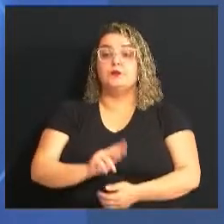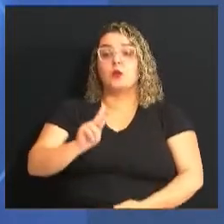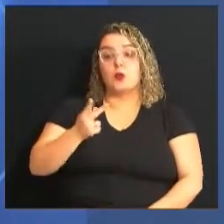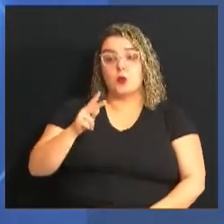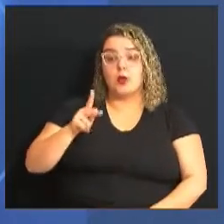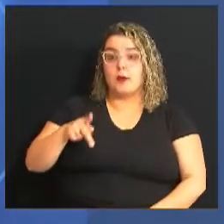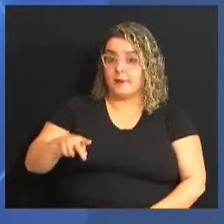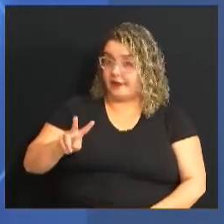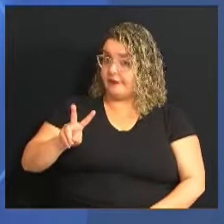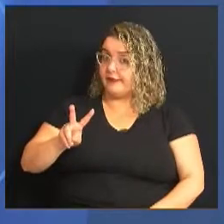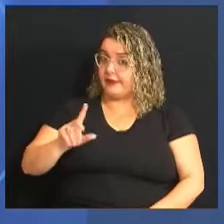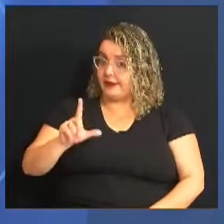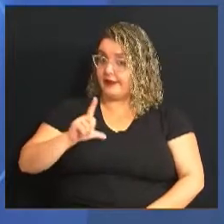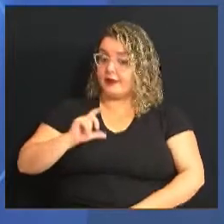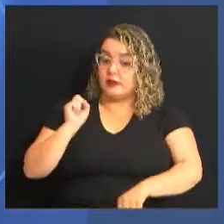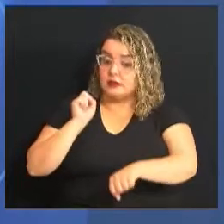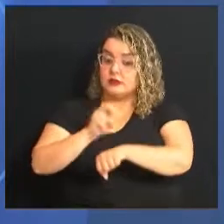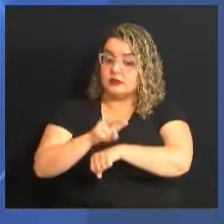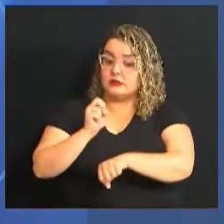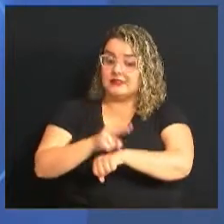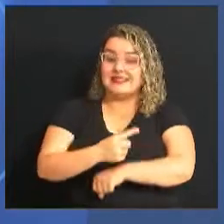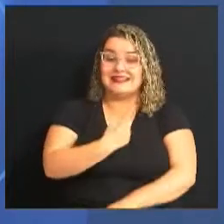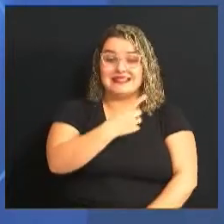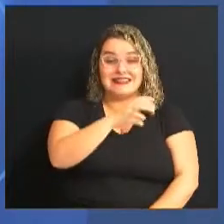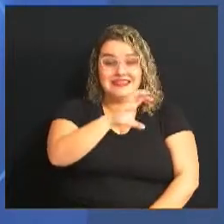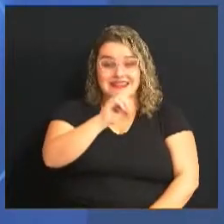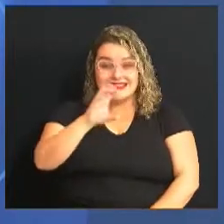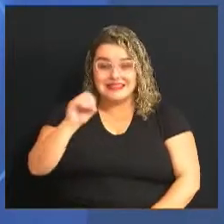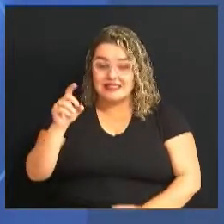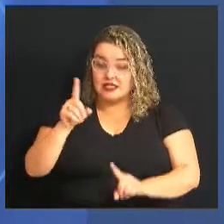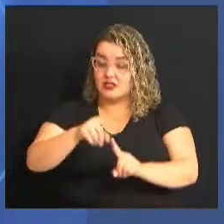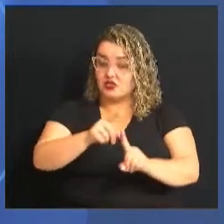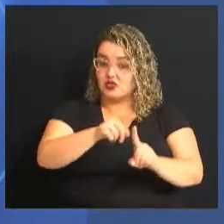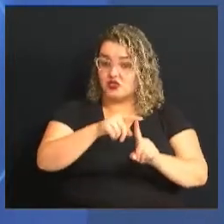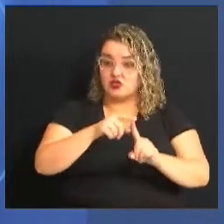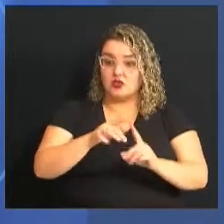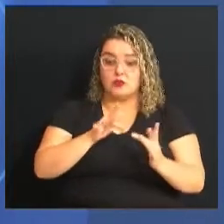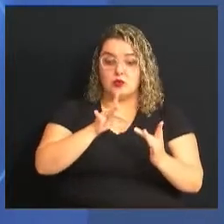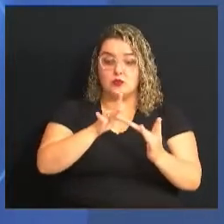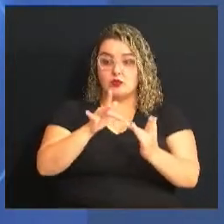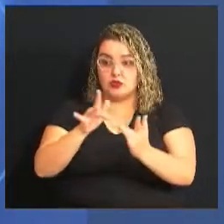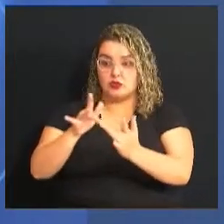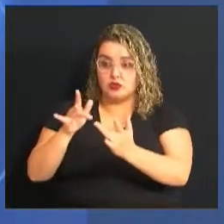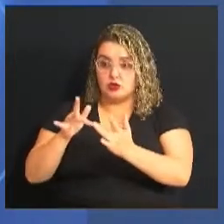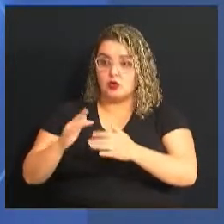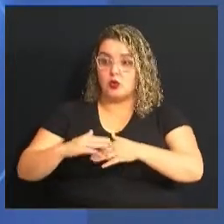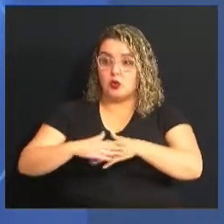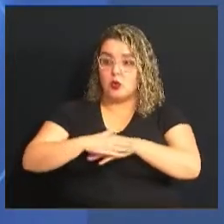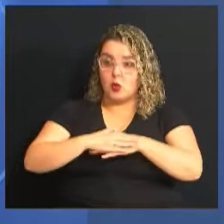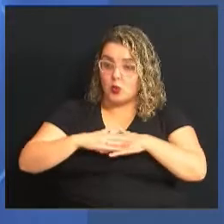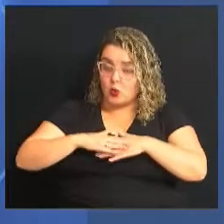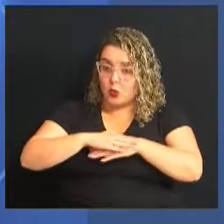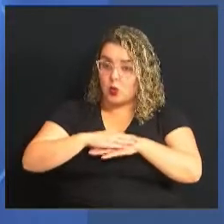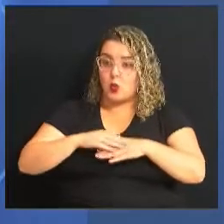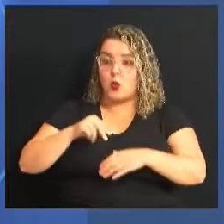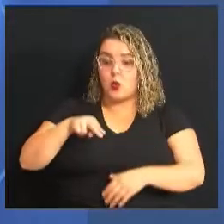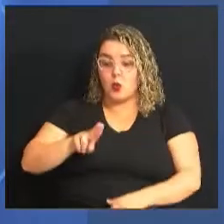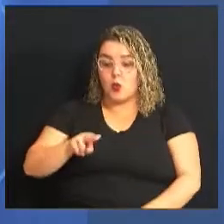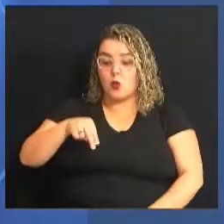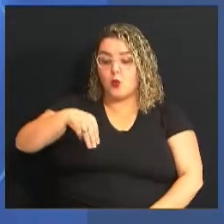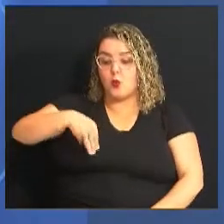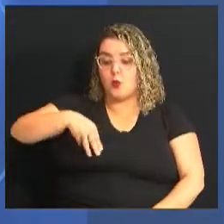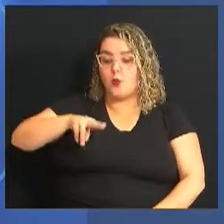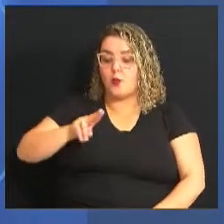que tem mais de 100 tipos diferentes, transmitido pelo contato direto com a pele ou mucosas